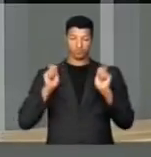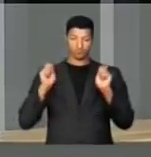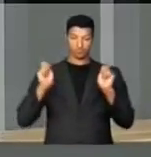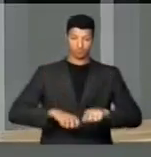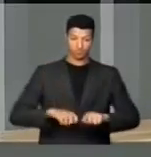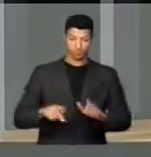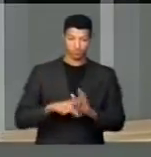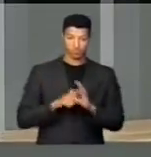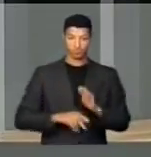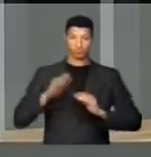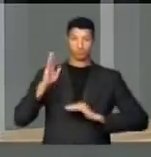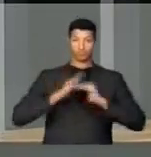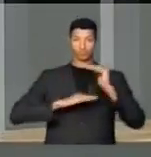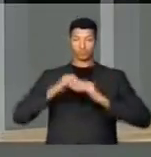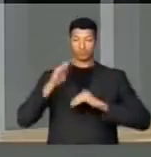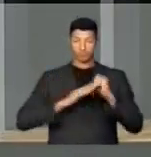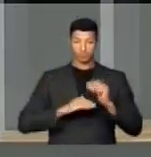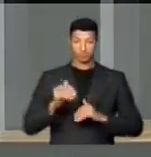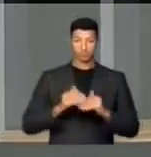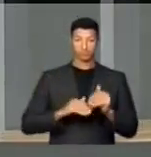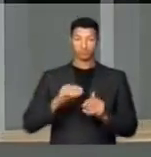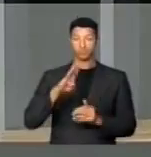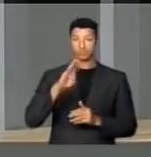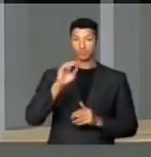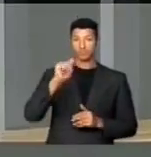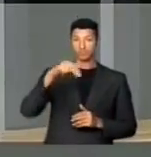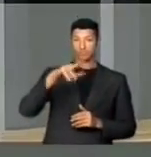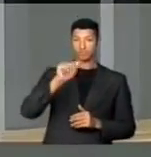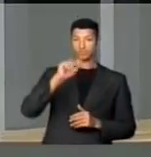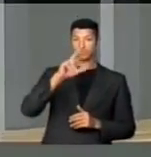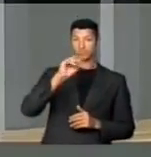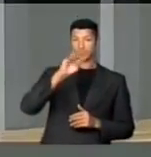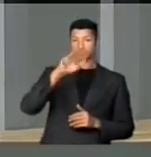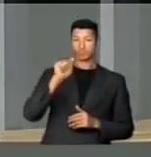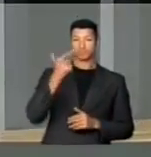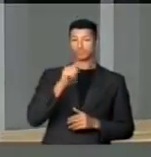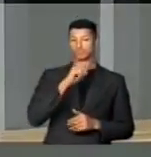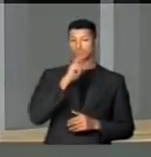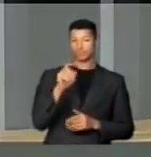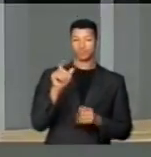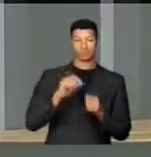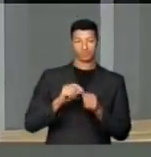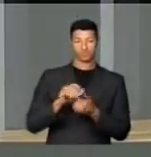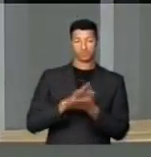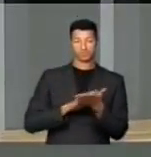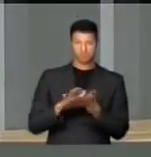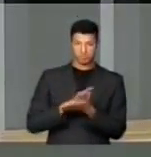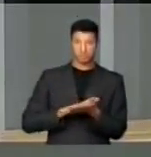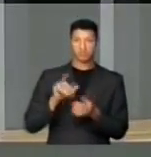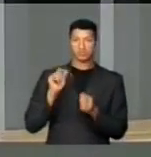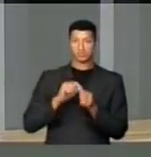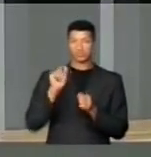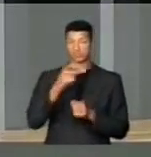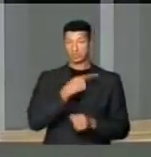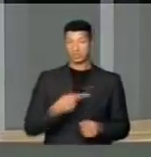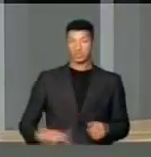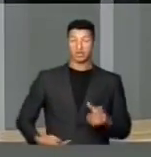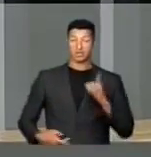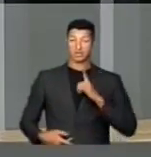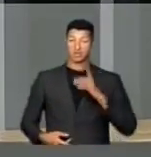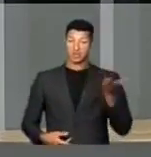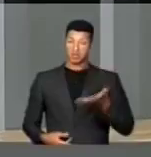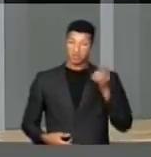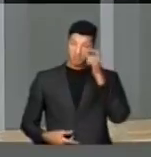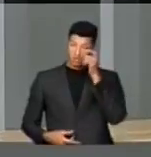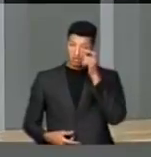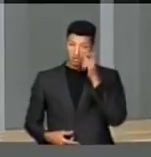condição praticamente de bancarrota, isso sem dúvida fez com que a Presidente tivesse agora o